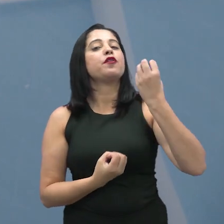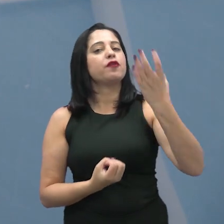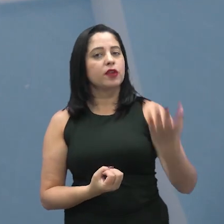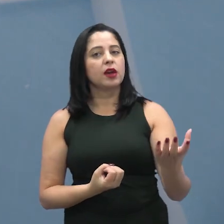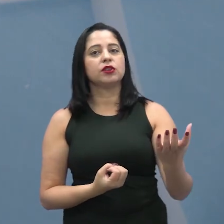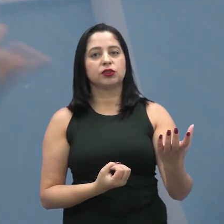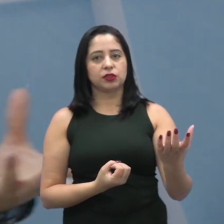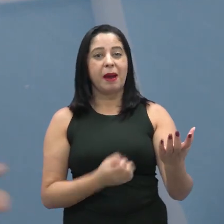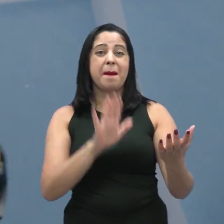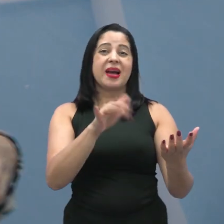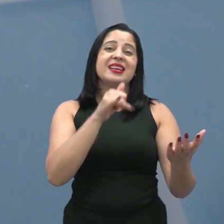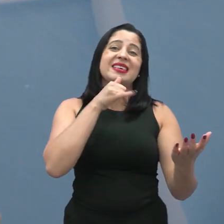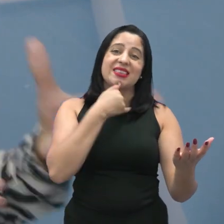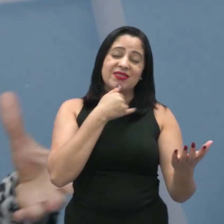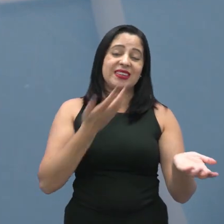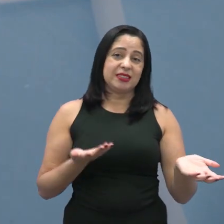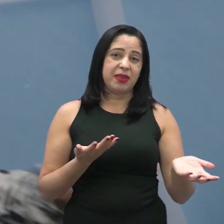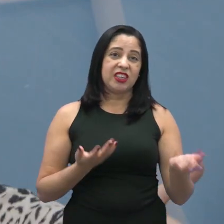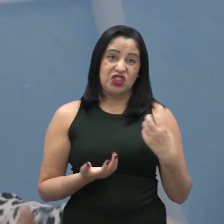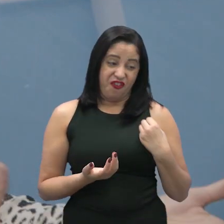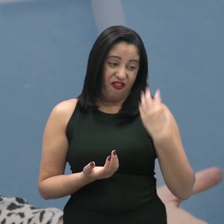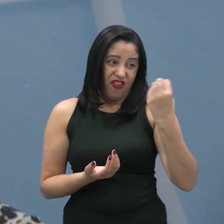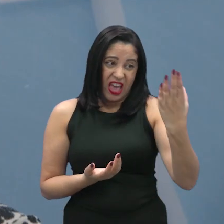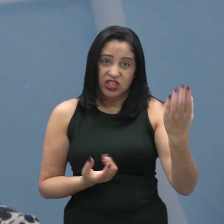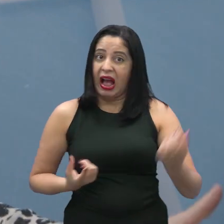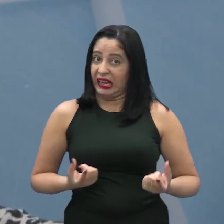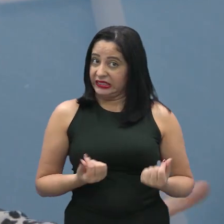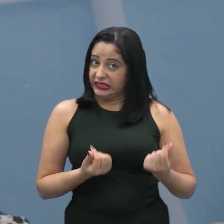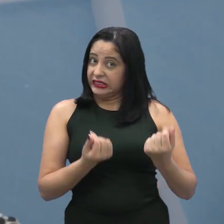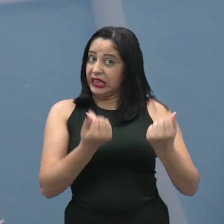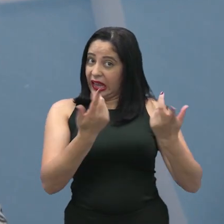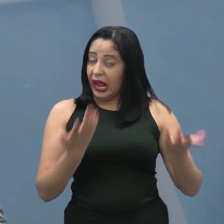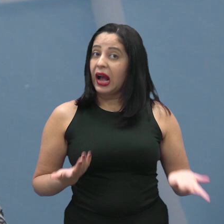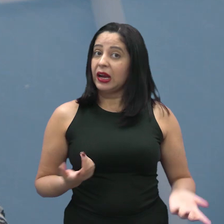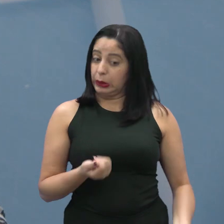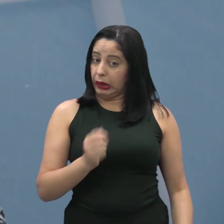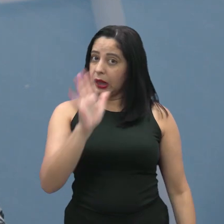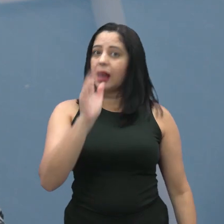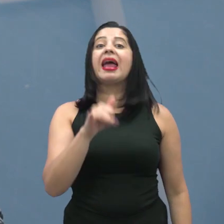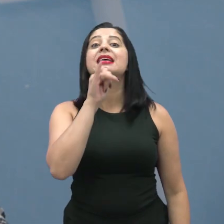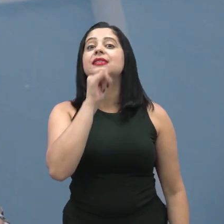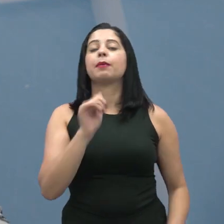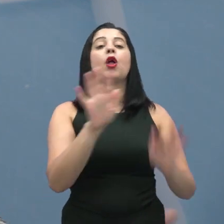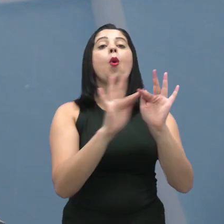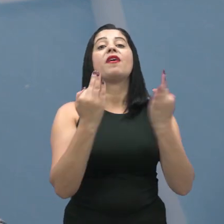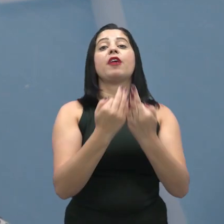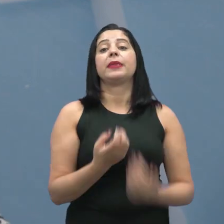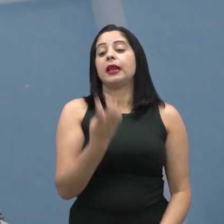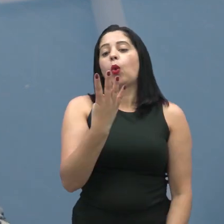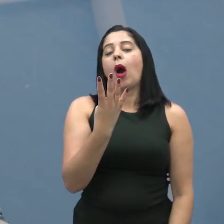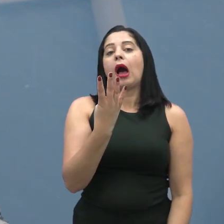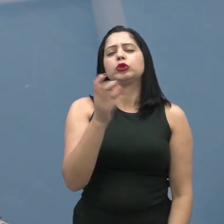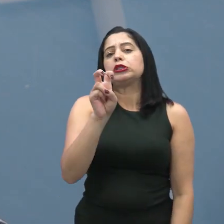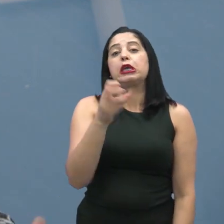né? Infelizmente, viajar ainda é caro, né, para a classe média. Pensa ali uma família de 4, 5,